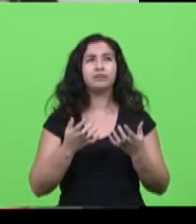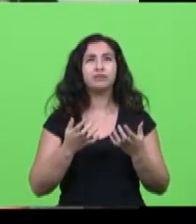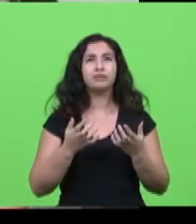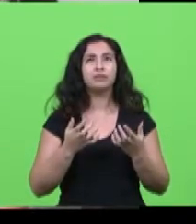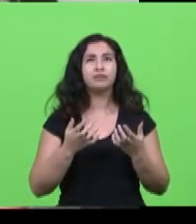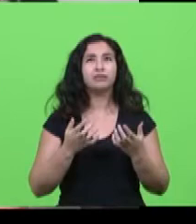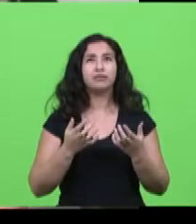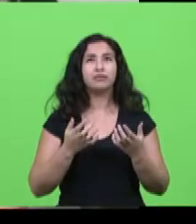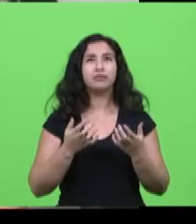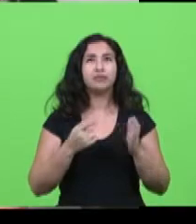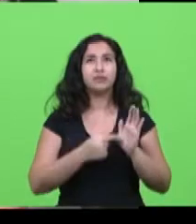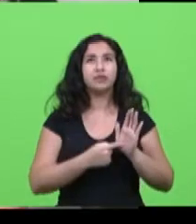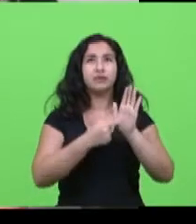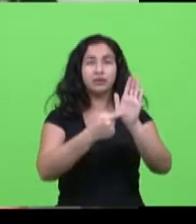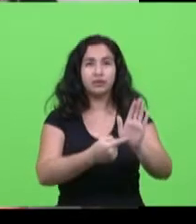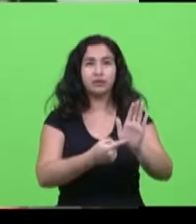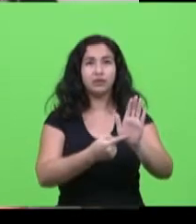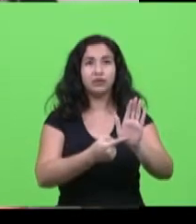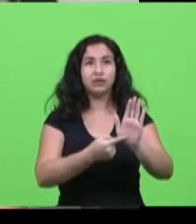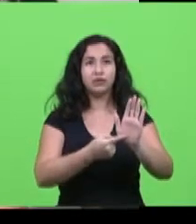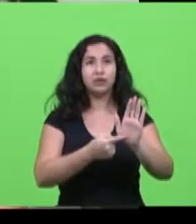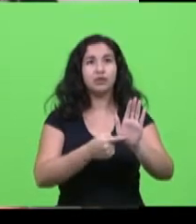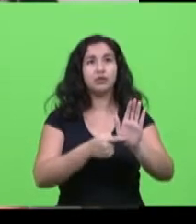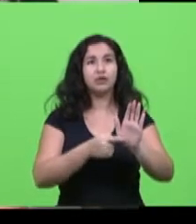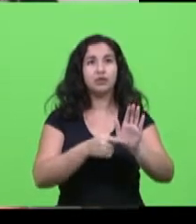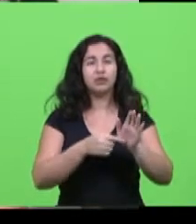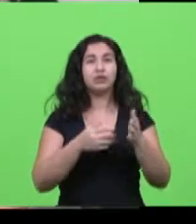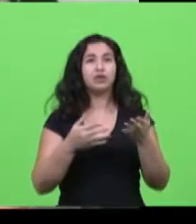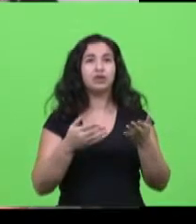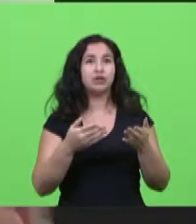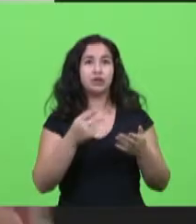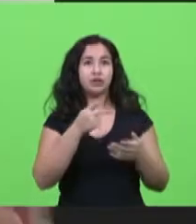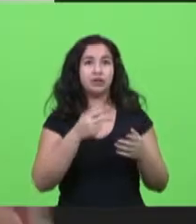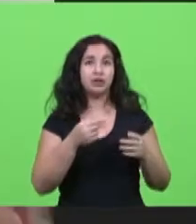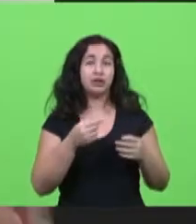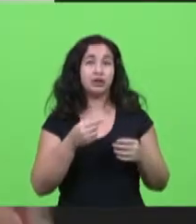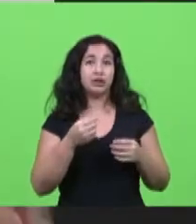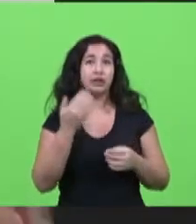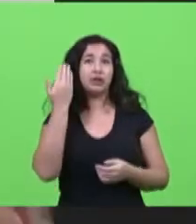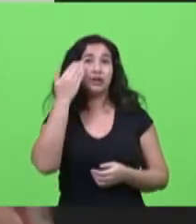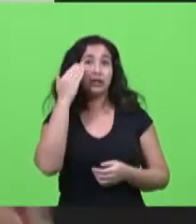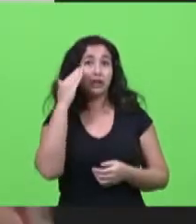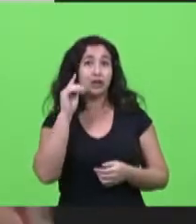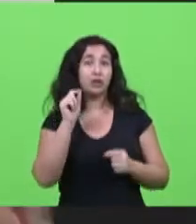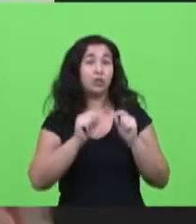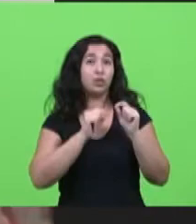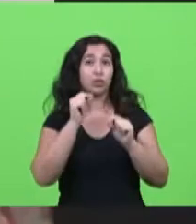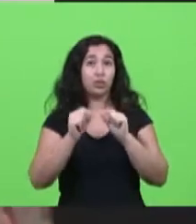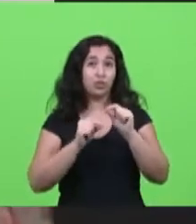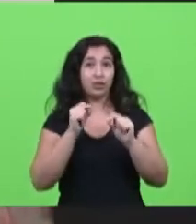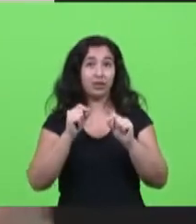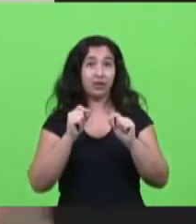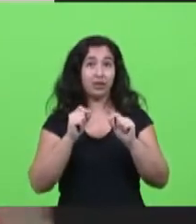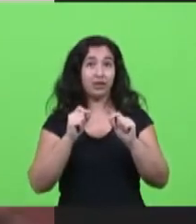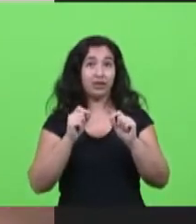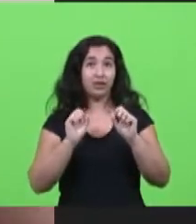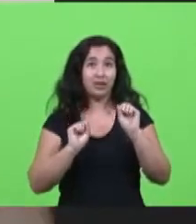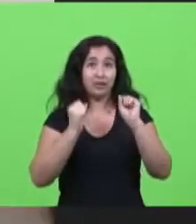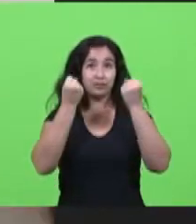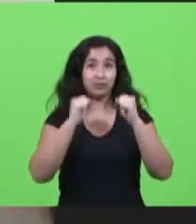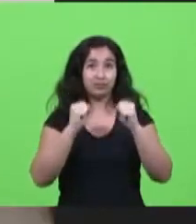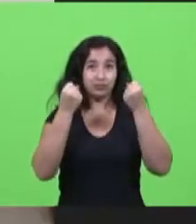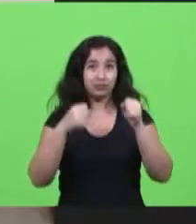havíamos feito uma indicação nessa mesma esteira, entendendo de que as academias cumprem um papel fundamental,